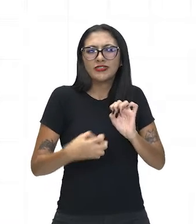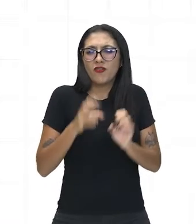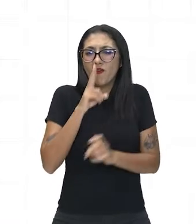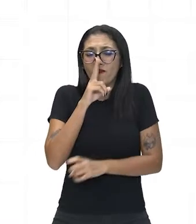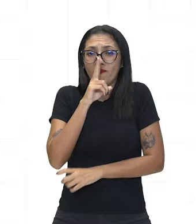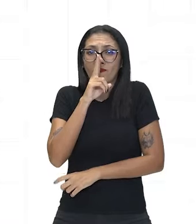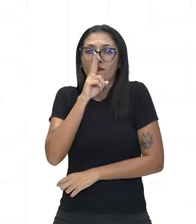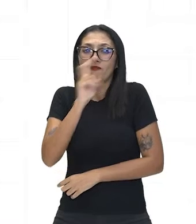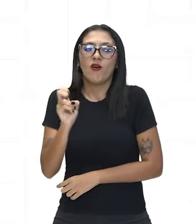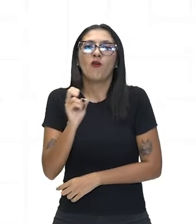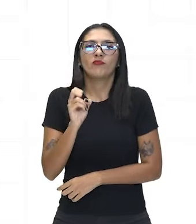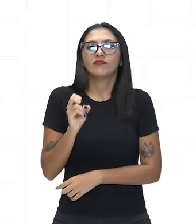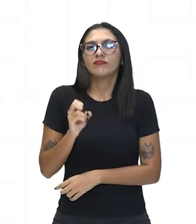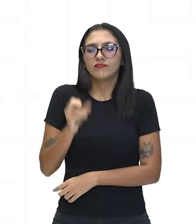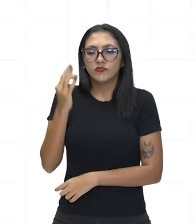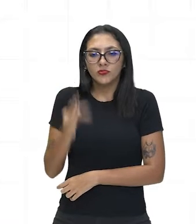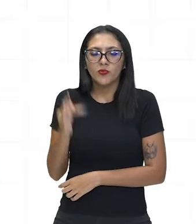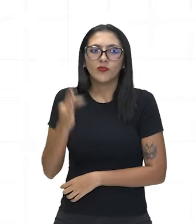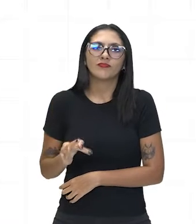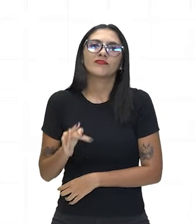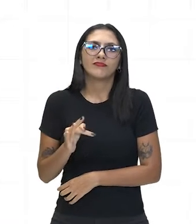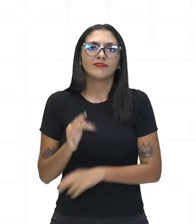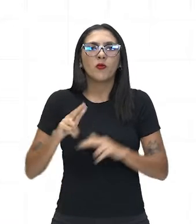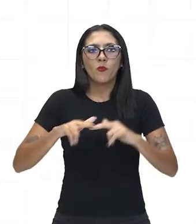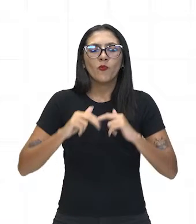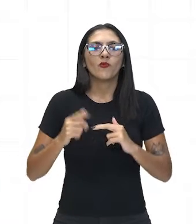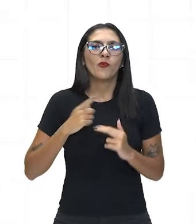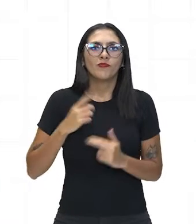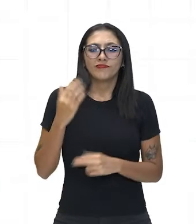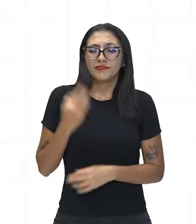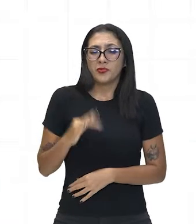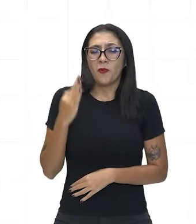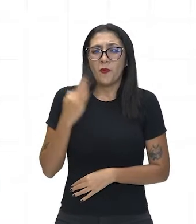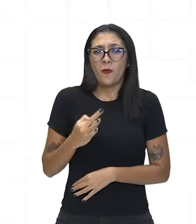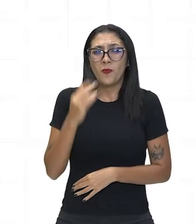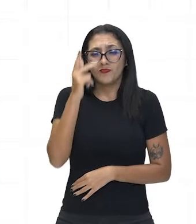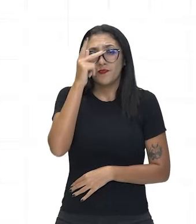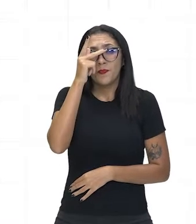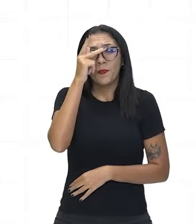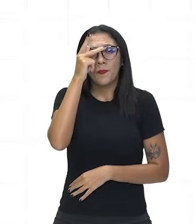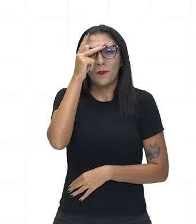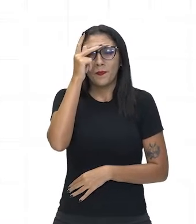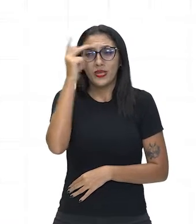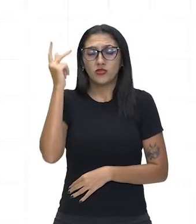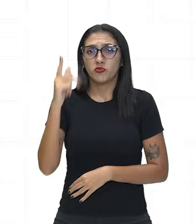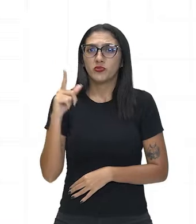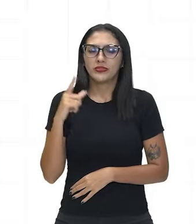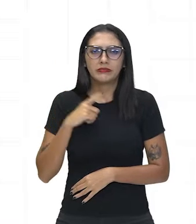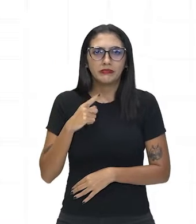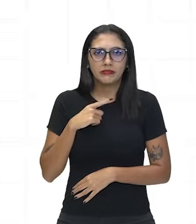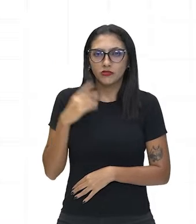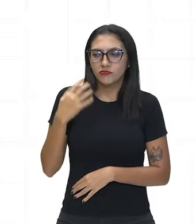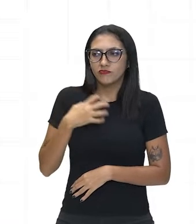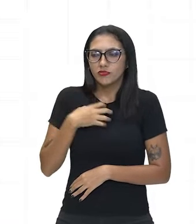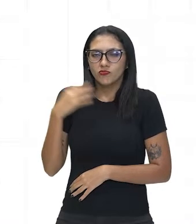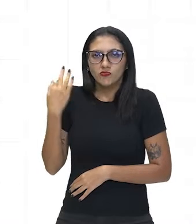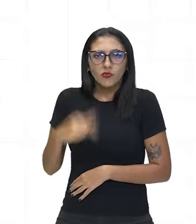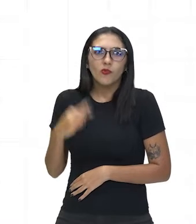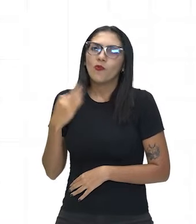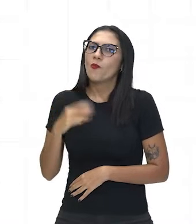forte, muito intensa, o que acaba causando muita dor a quem sente essa condição de cãibra.